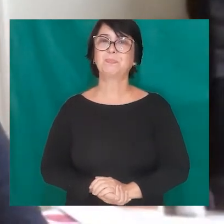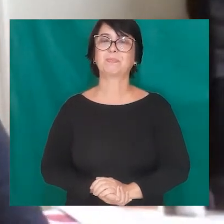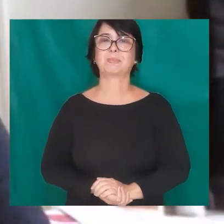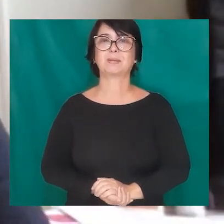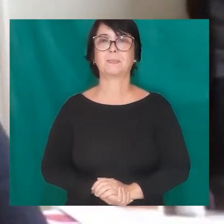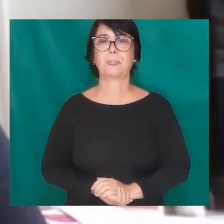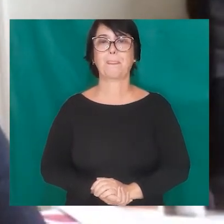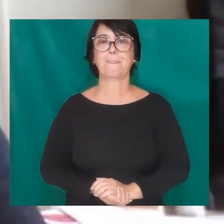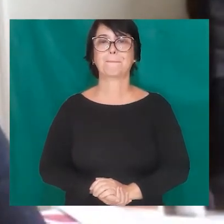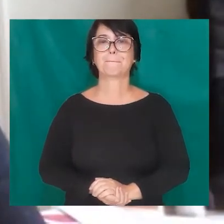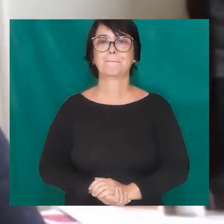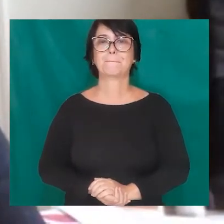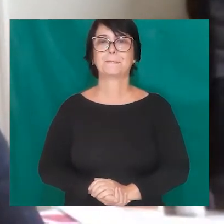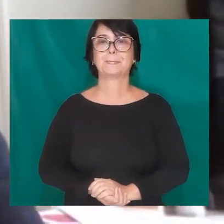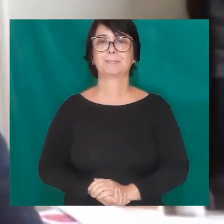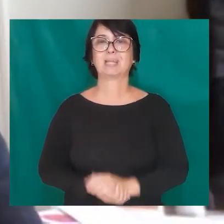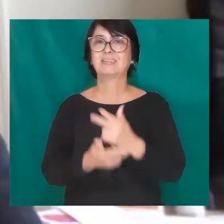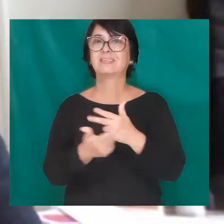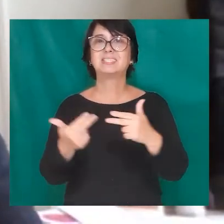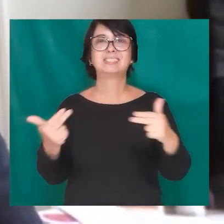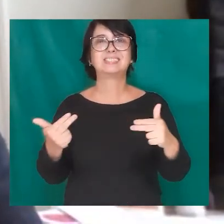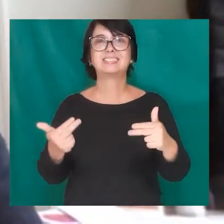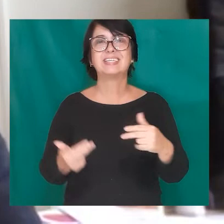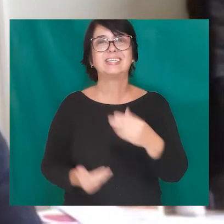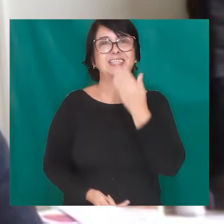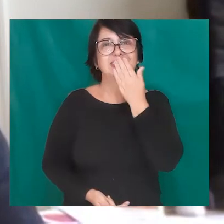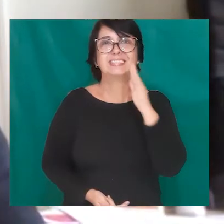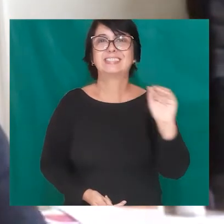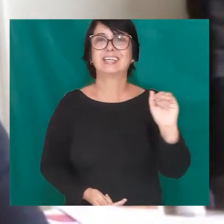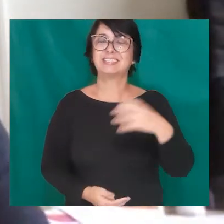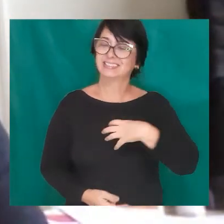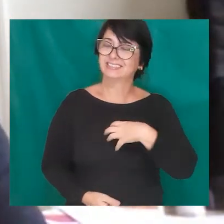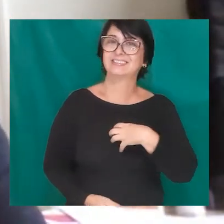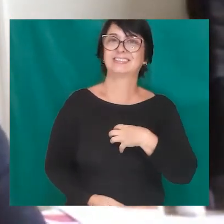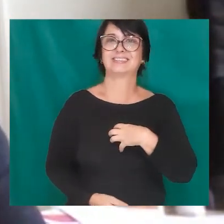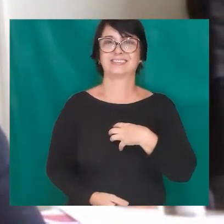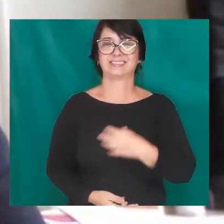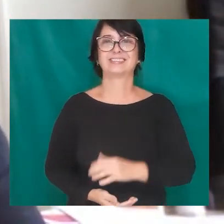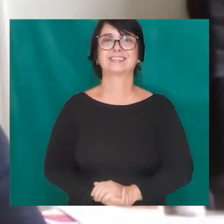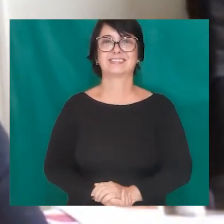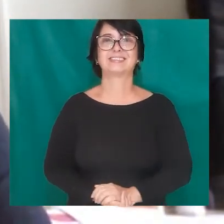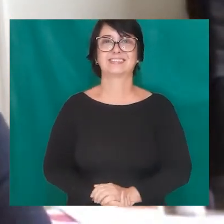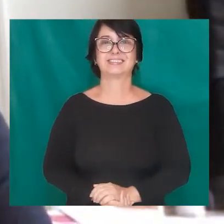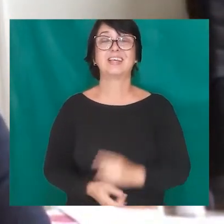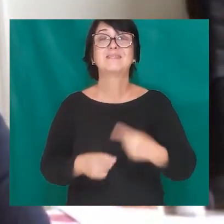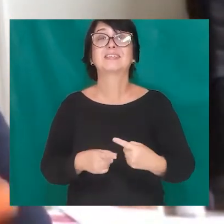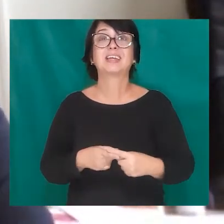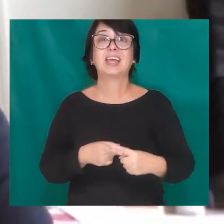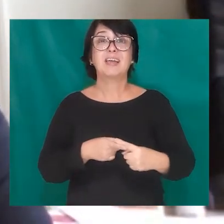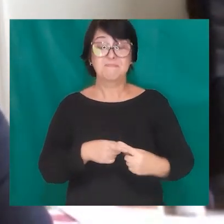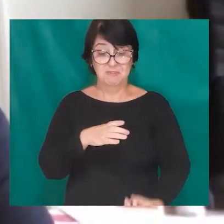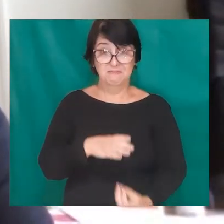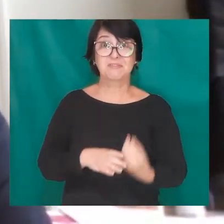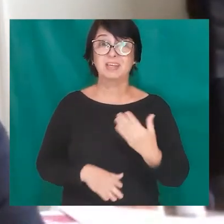também. E são vários estilos, isso aqui é bom, porque eu sempre fui criado assim,